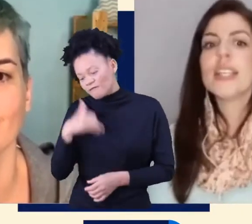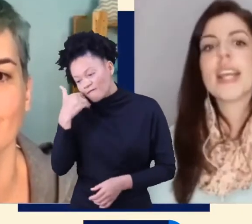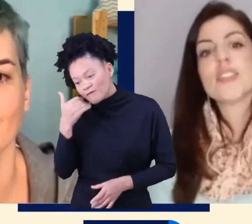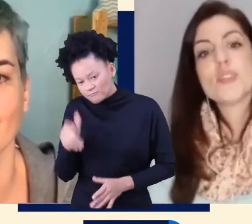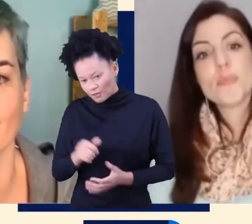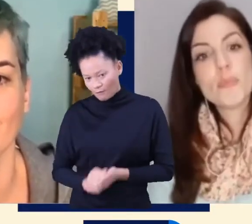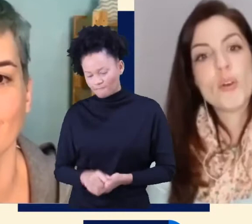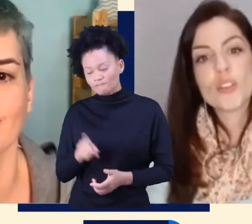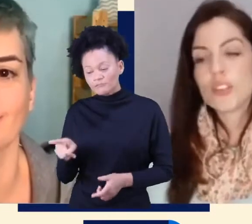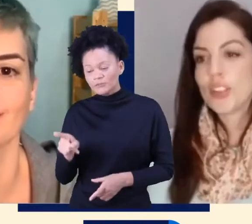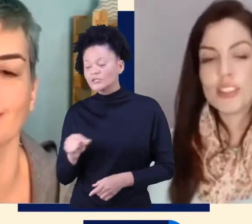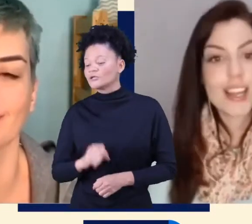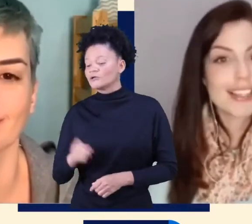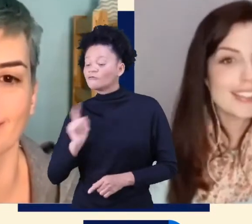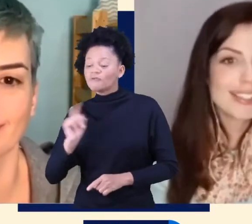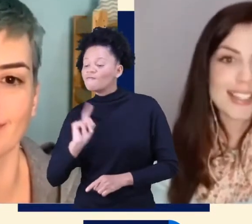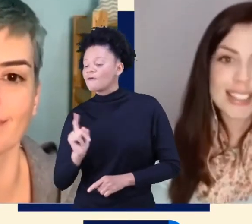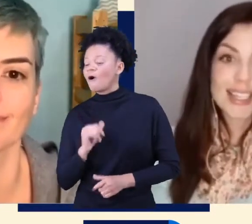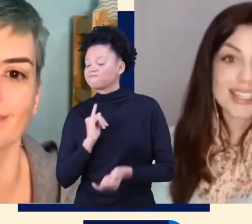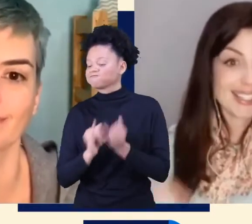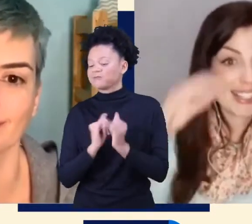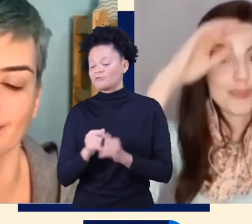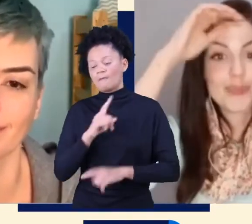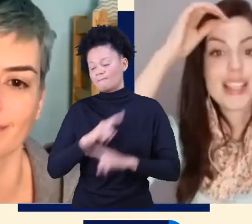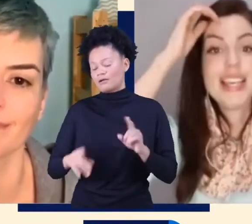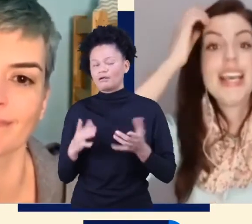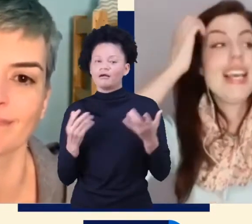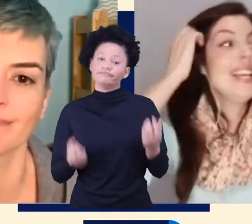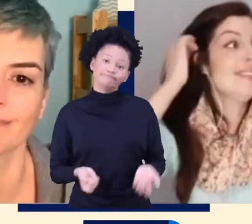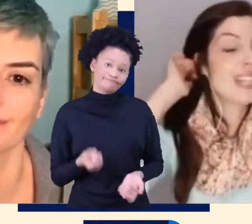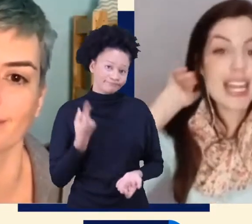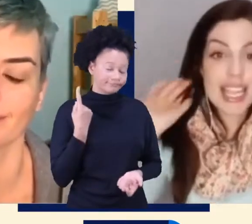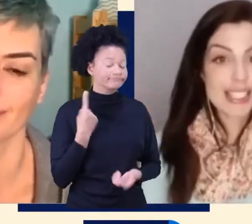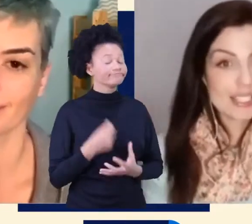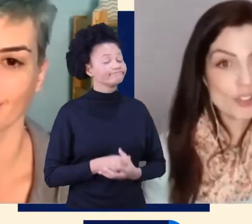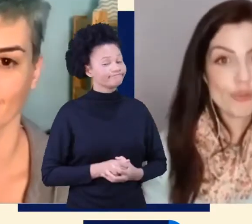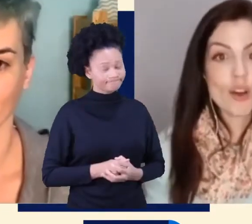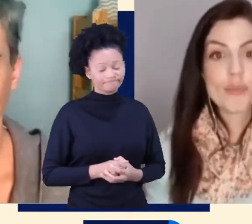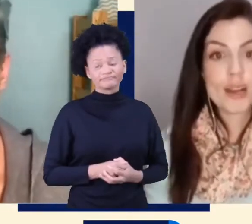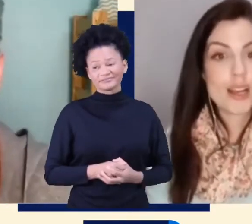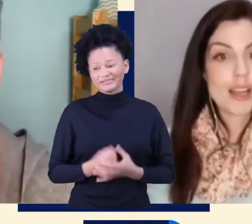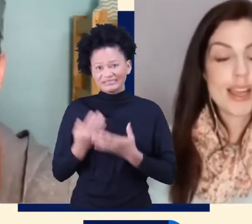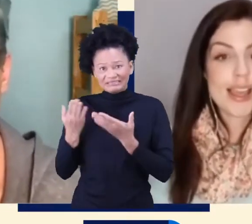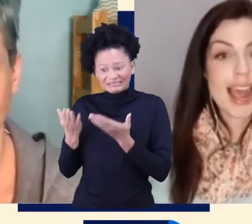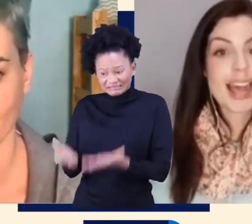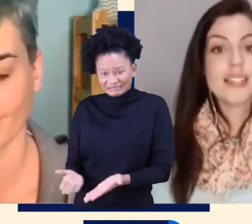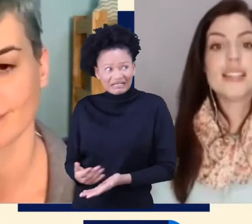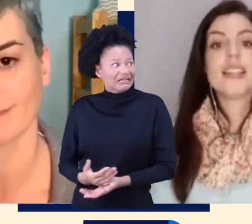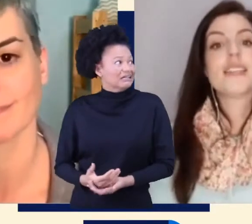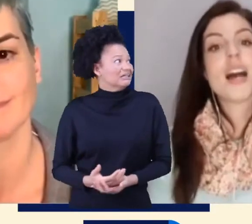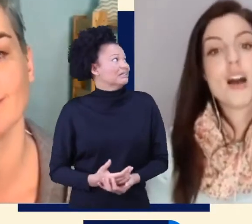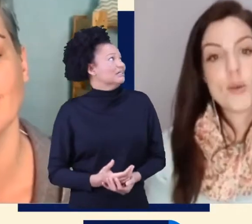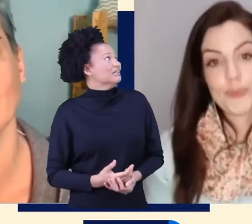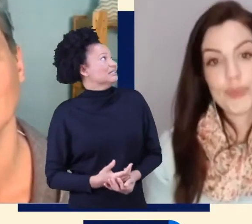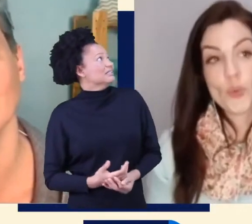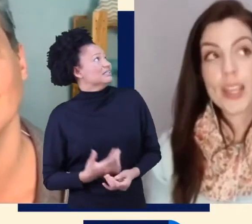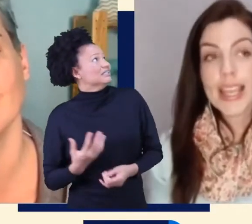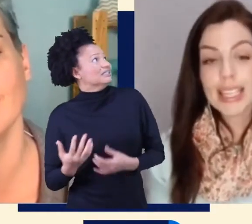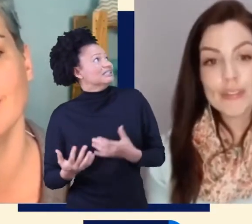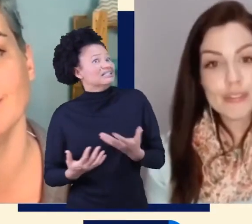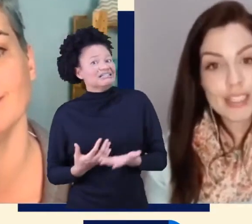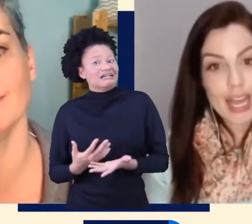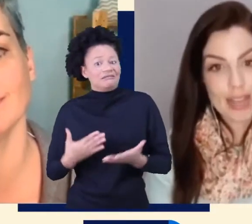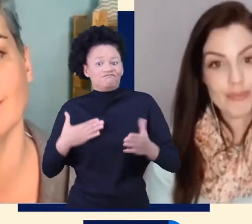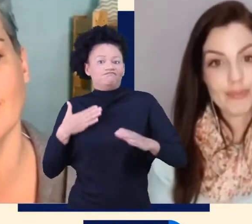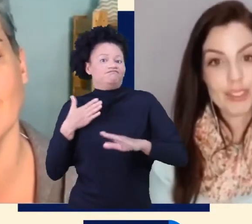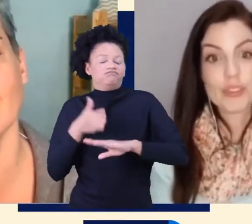usar a internet. Poxa, gente, aí se essa criança entrar nessa de forma acidental, com quem